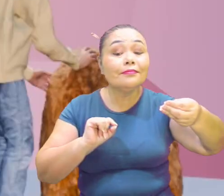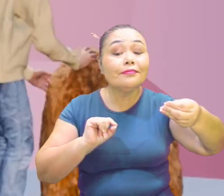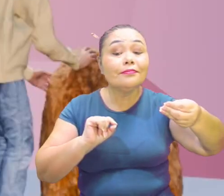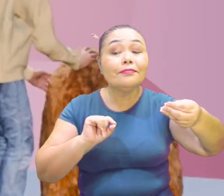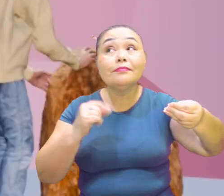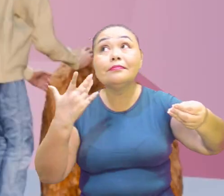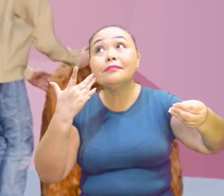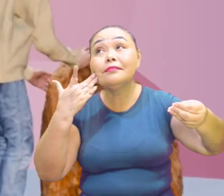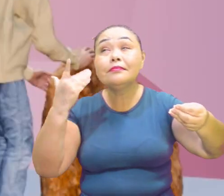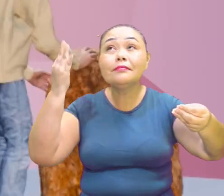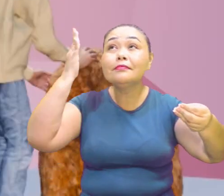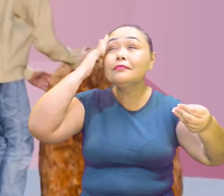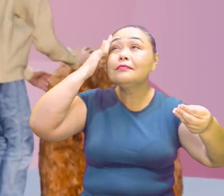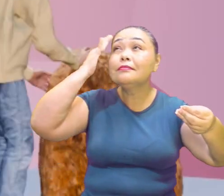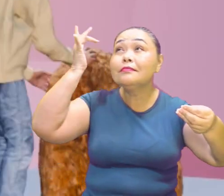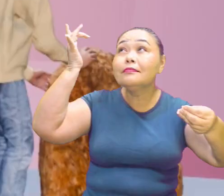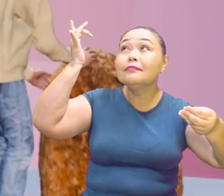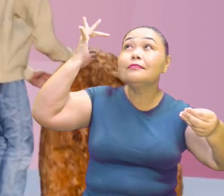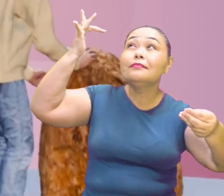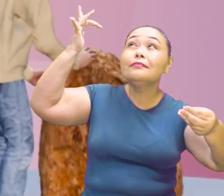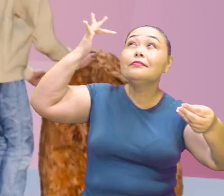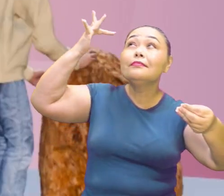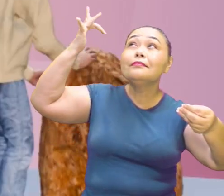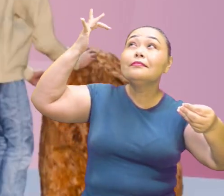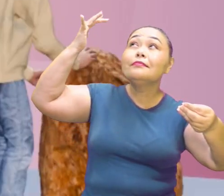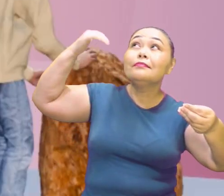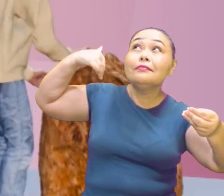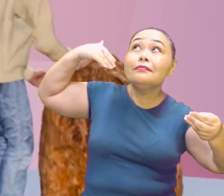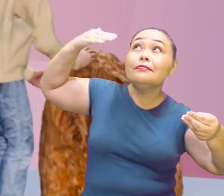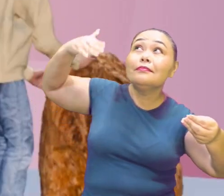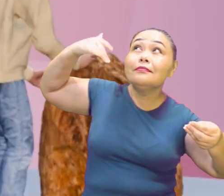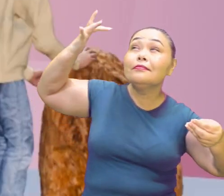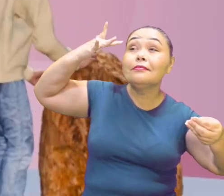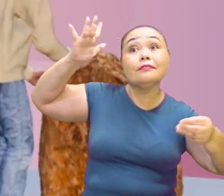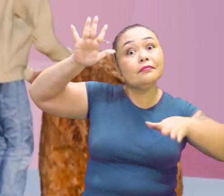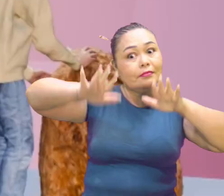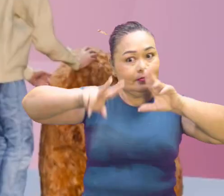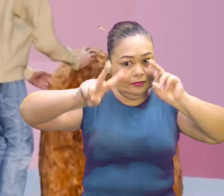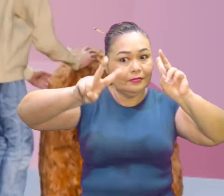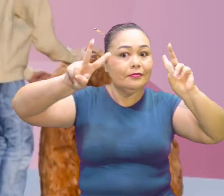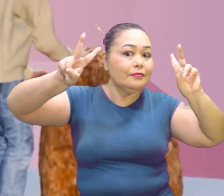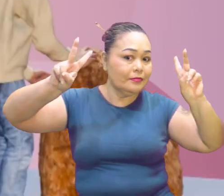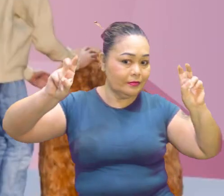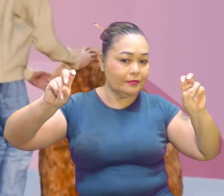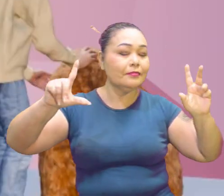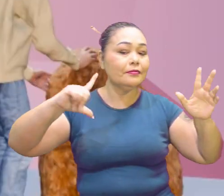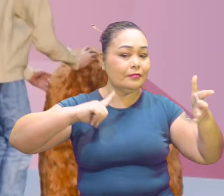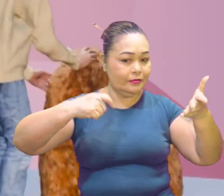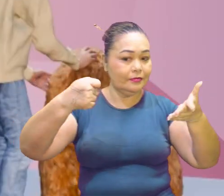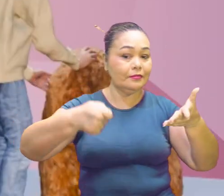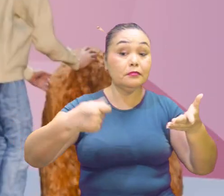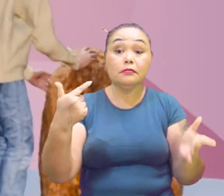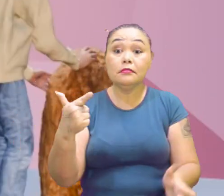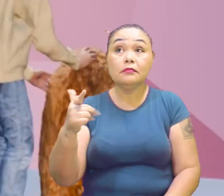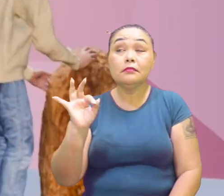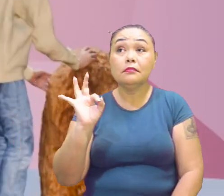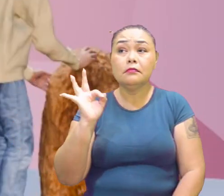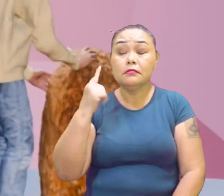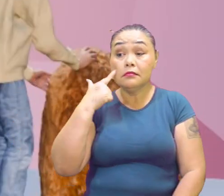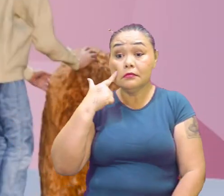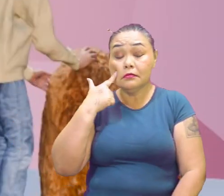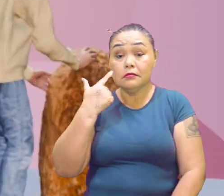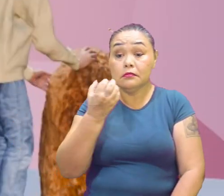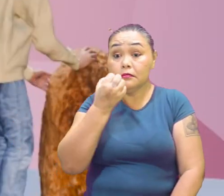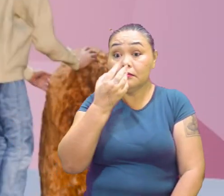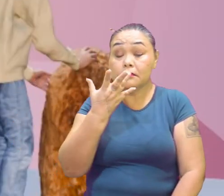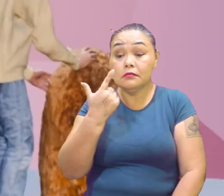seu repertório, o que que você traz. Dependendo da temática que vai ser cobrada, se você não tiver